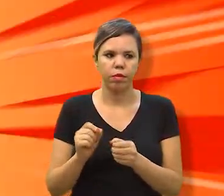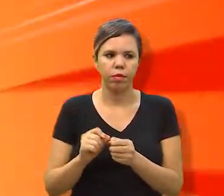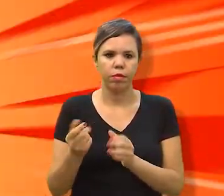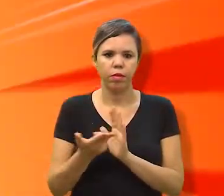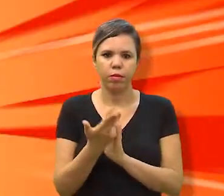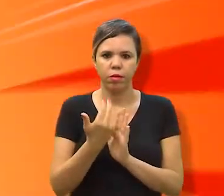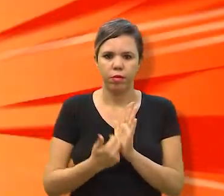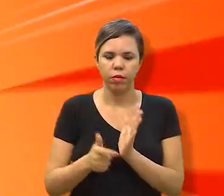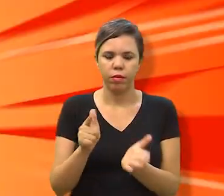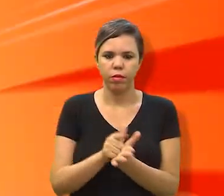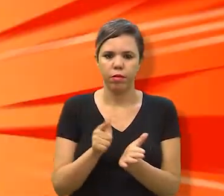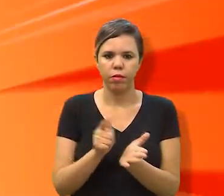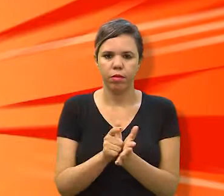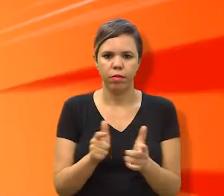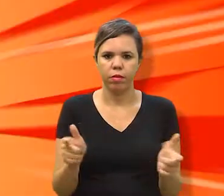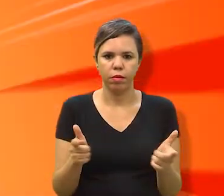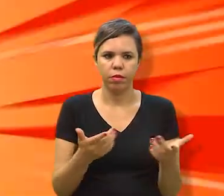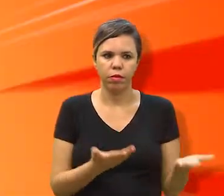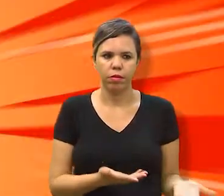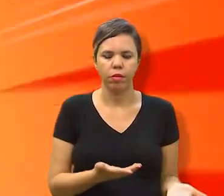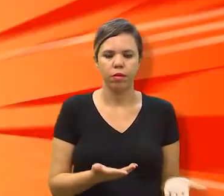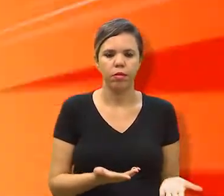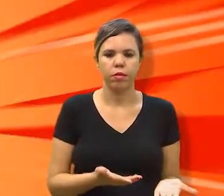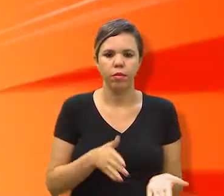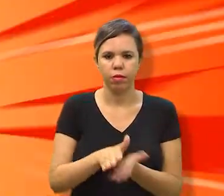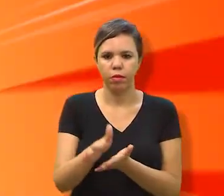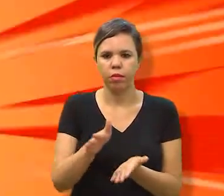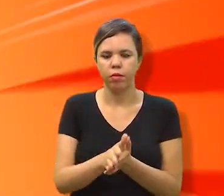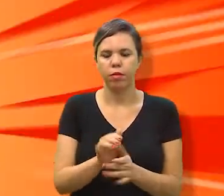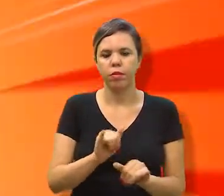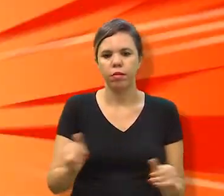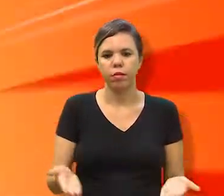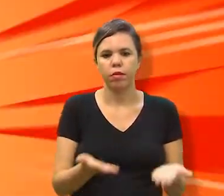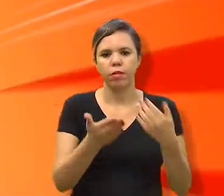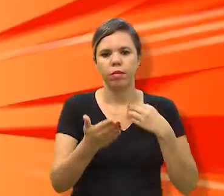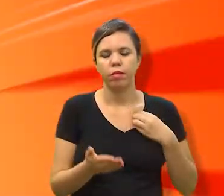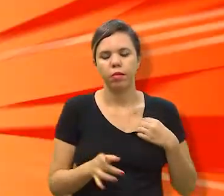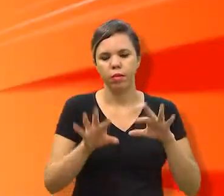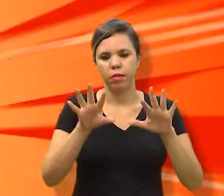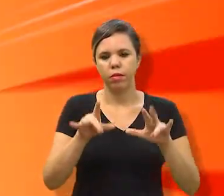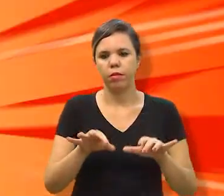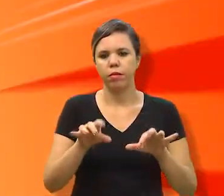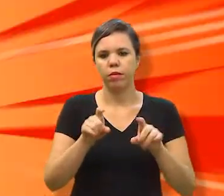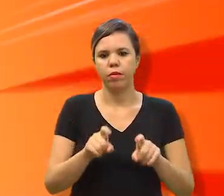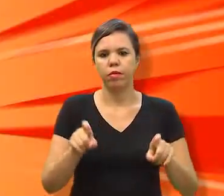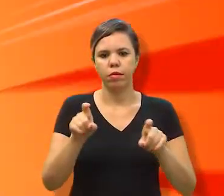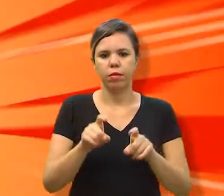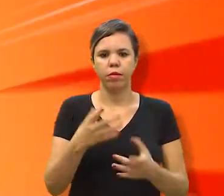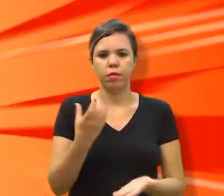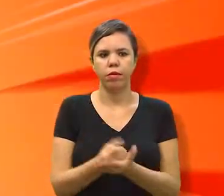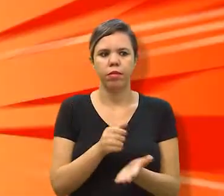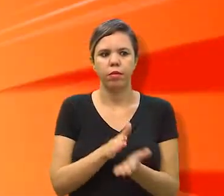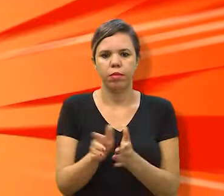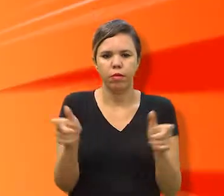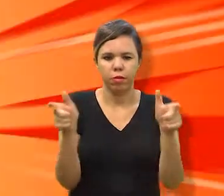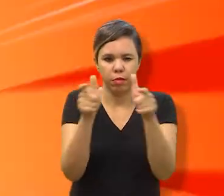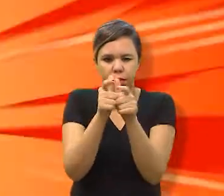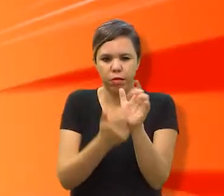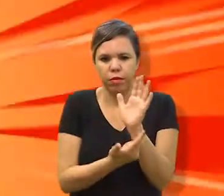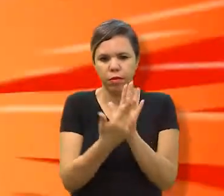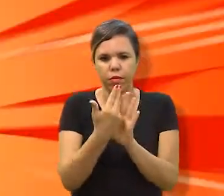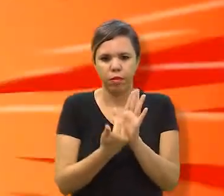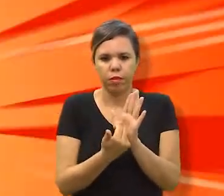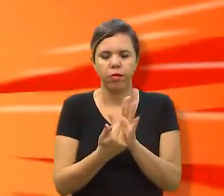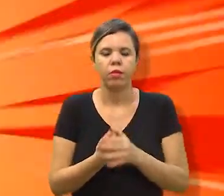fazia o desenho no papel grande, né? Aí escaneava, tratava no computador e aí imprimia menor, né, para o